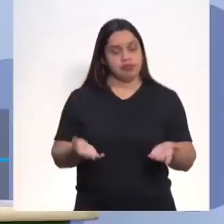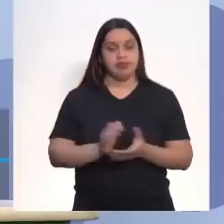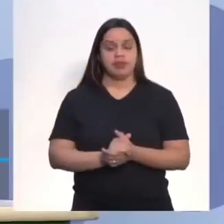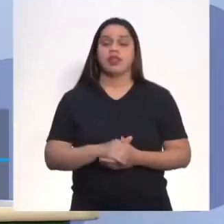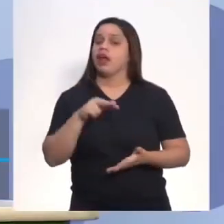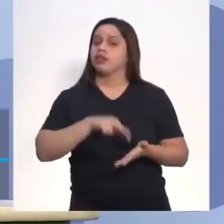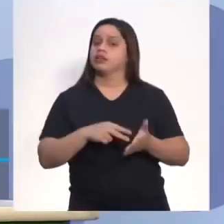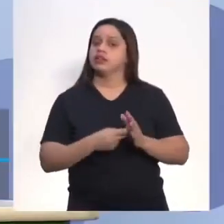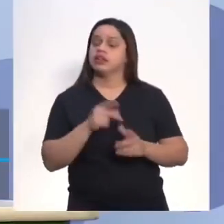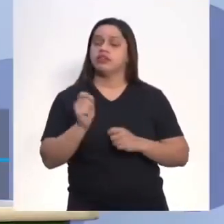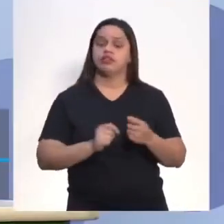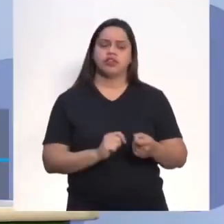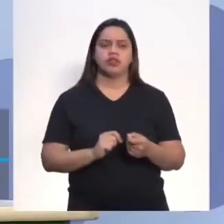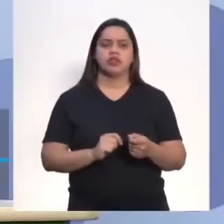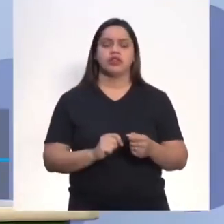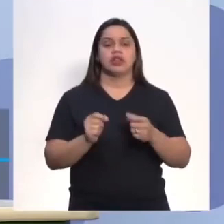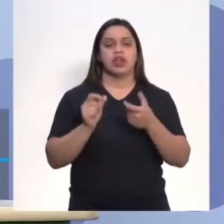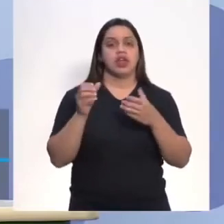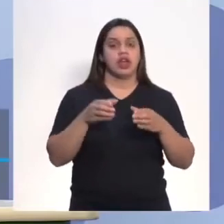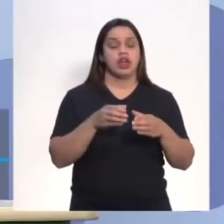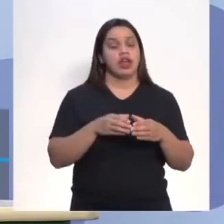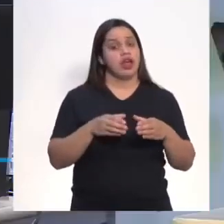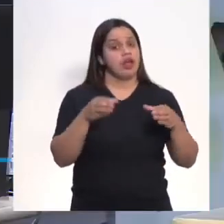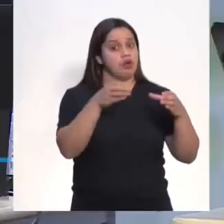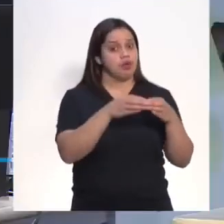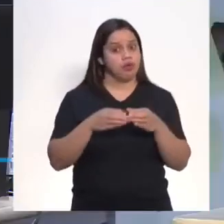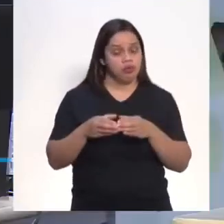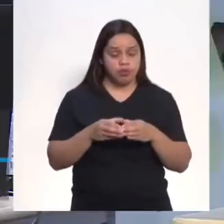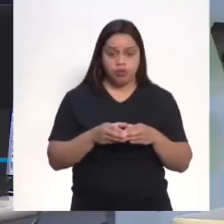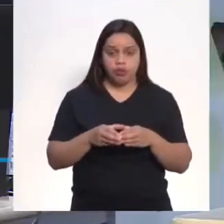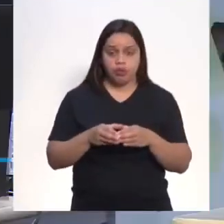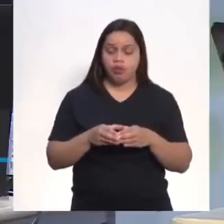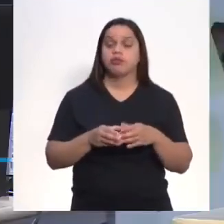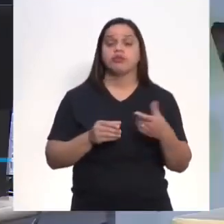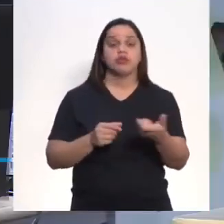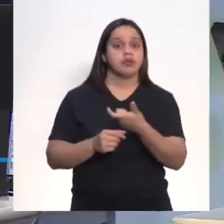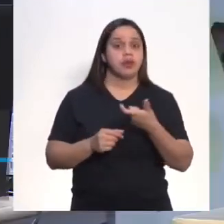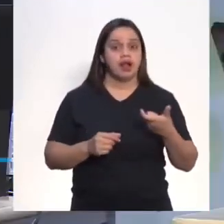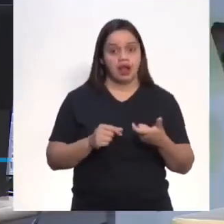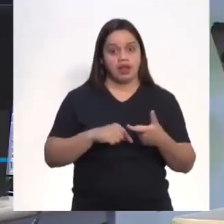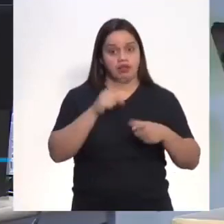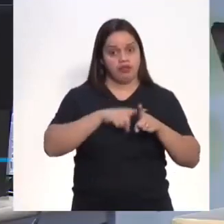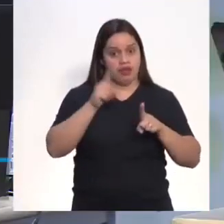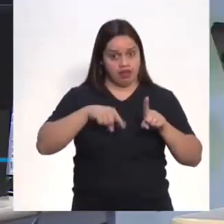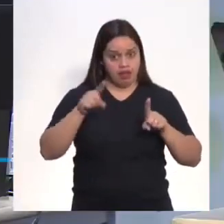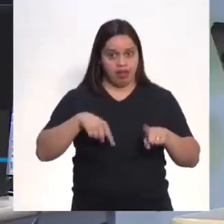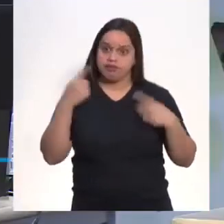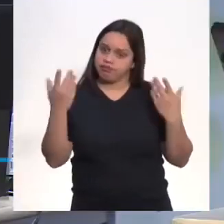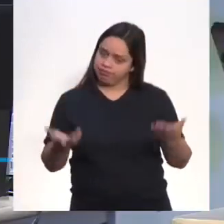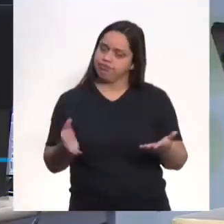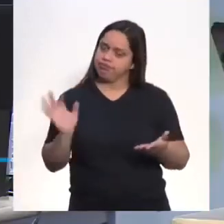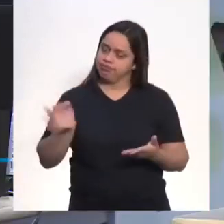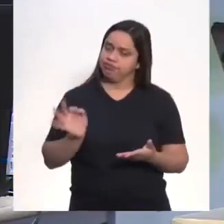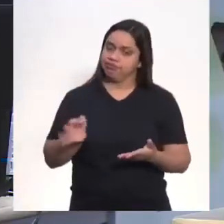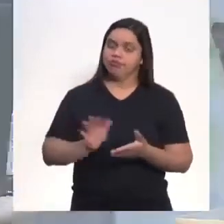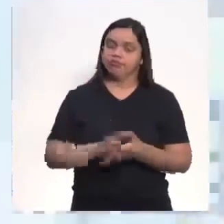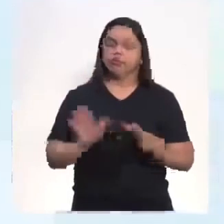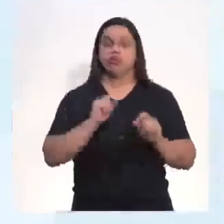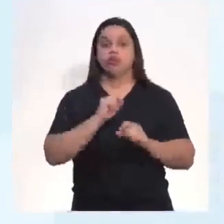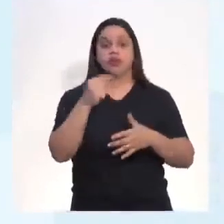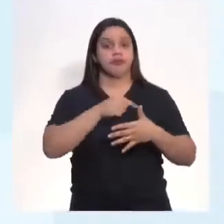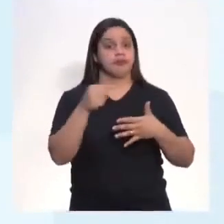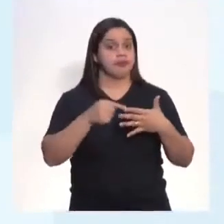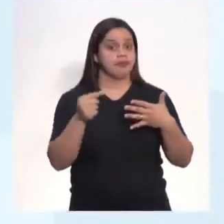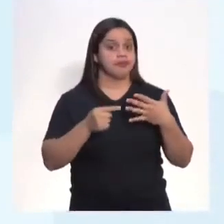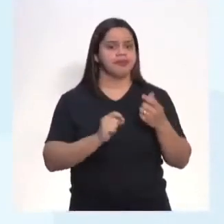uma classe de palavras variável? Exatamente. Então, assim, aí eu coloquei aqui classificação. O que você quis